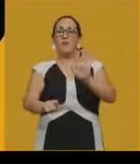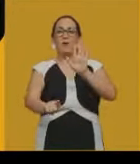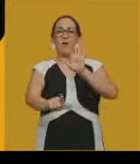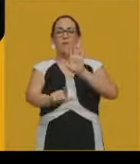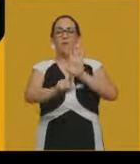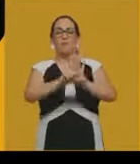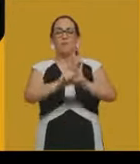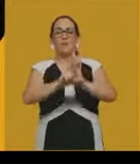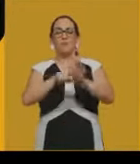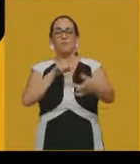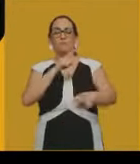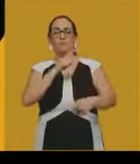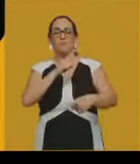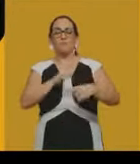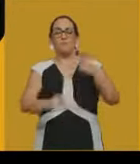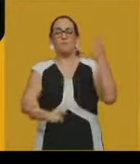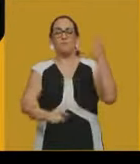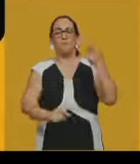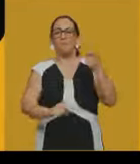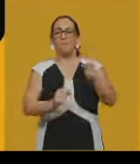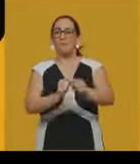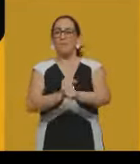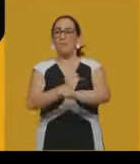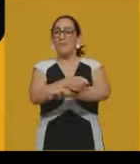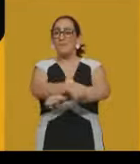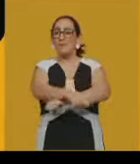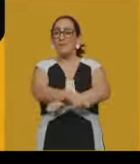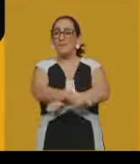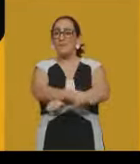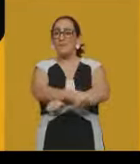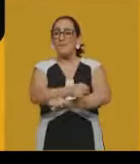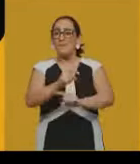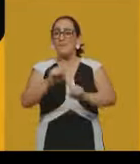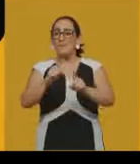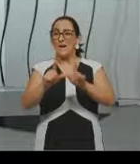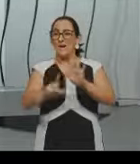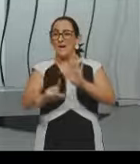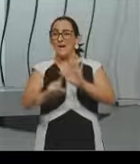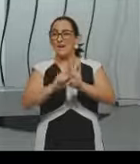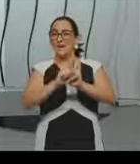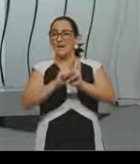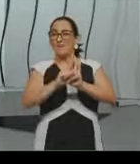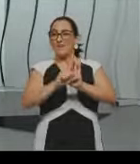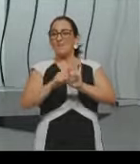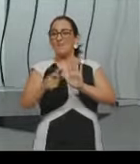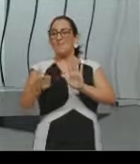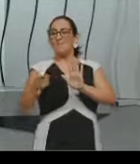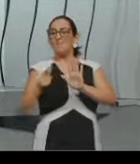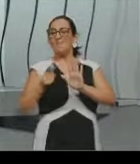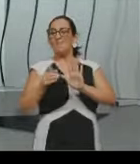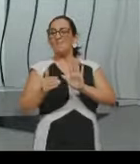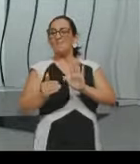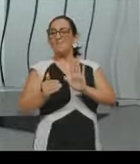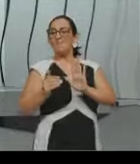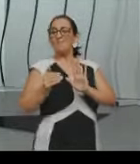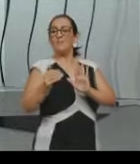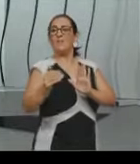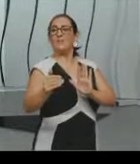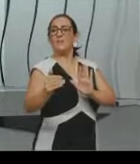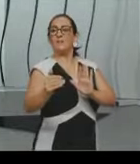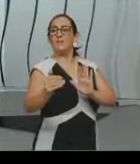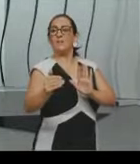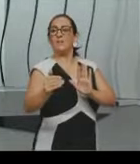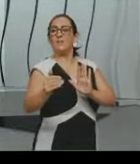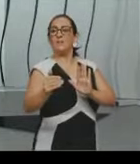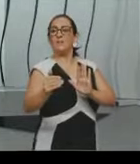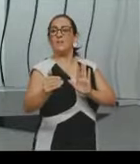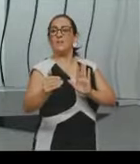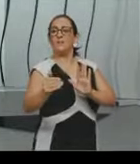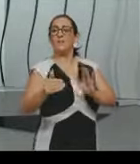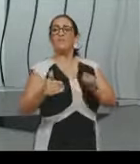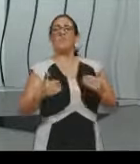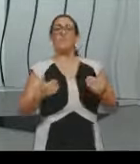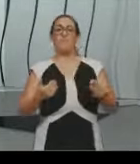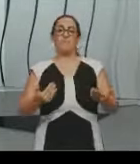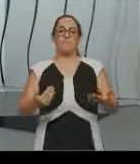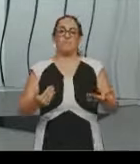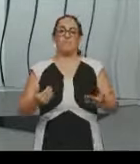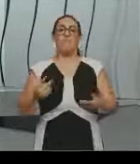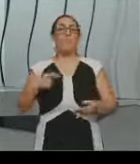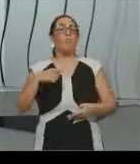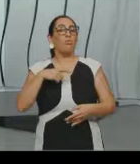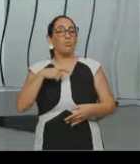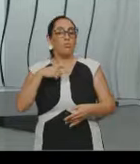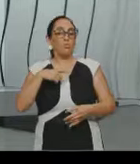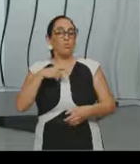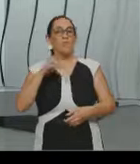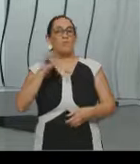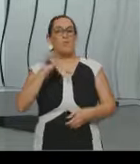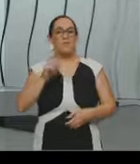mas é uma lei que ela não é acompanhada de avanços sociais, ou seja, há medida para acabar com a escravidão, mas a gente não há nenhum tipo de medidas